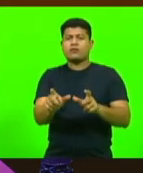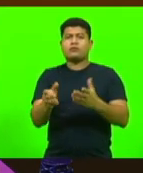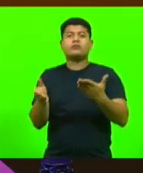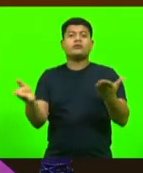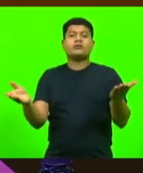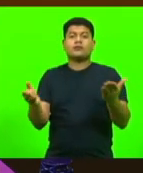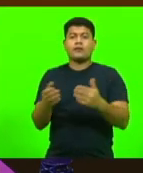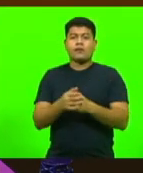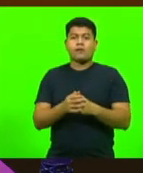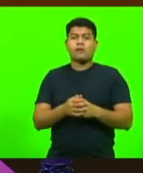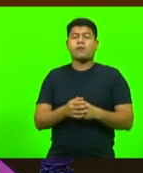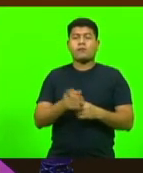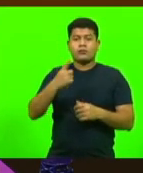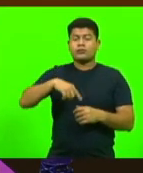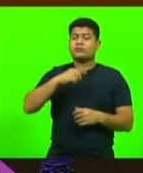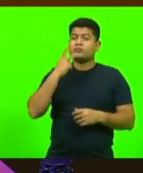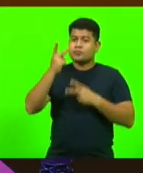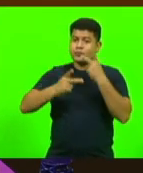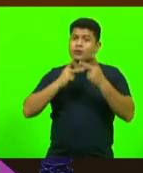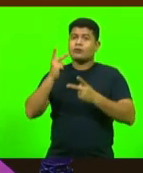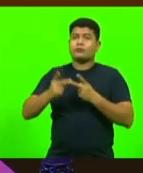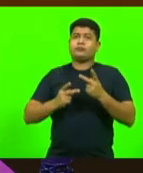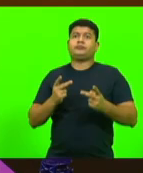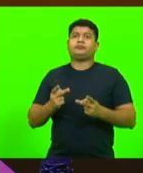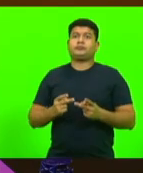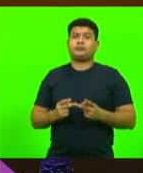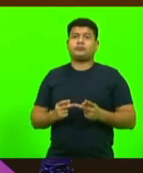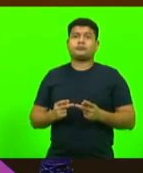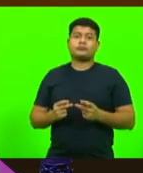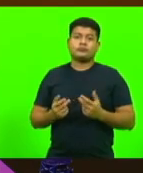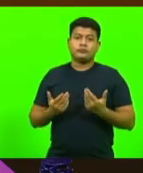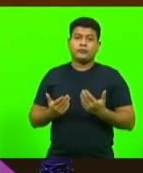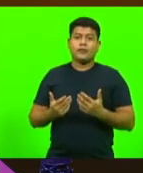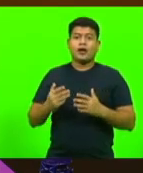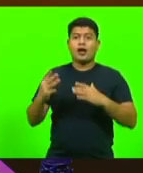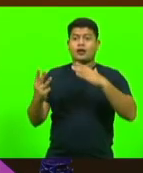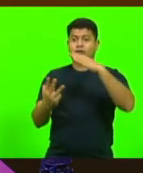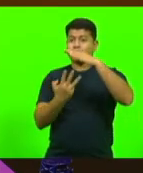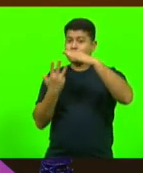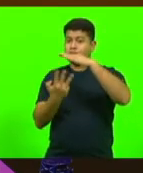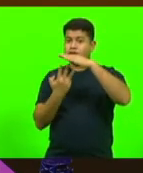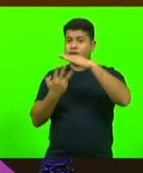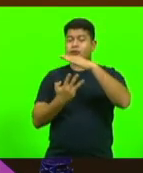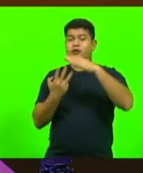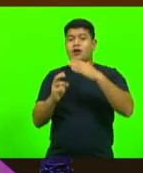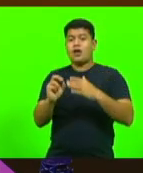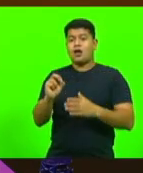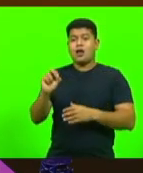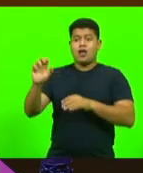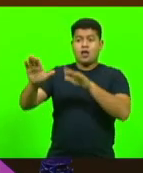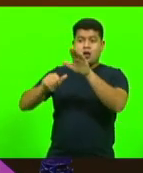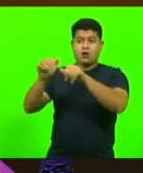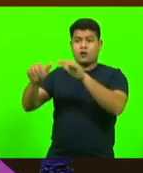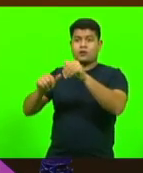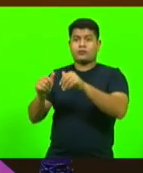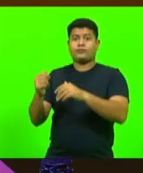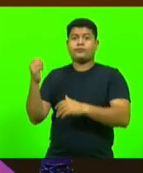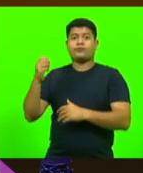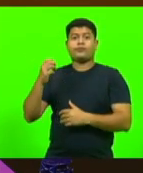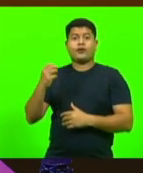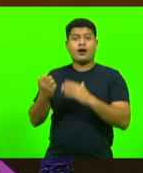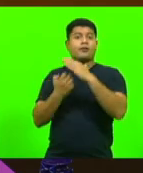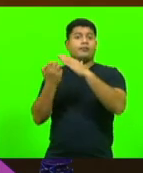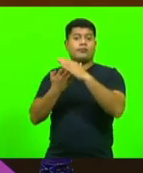é disso que a gente tá falando na possibilidade de terceirizar e contratar é empresas